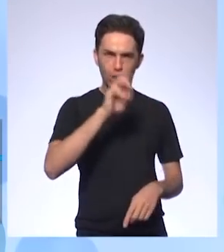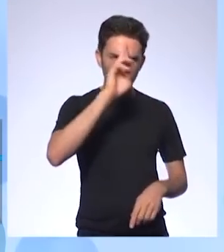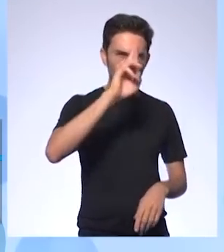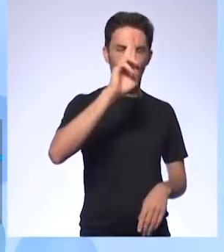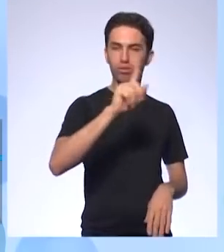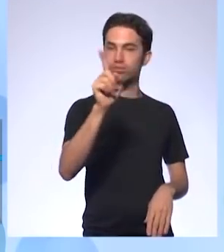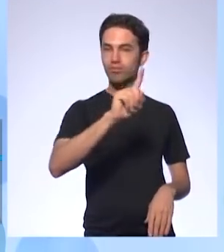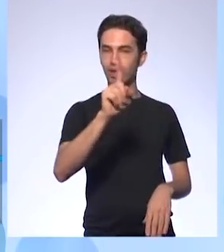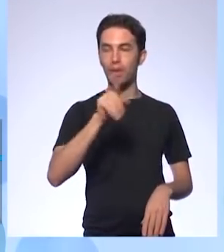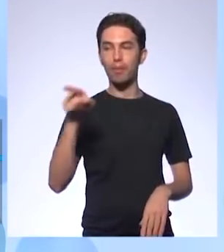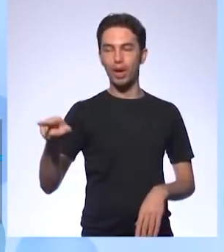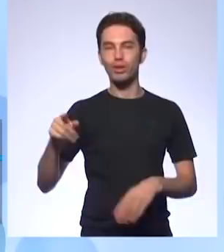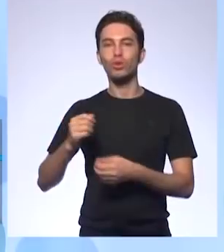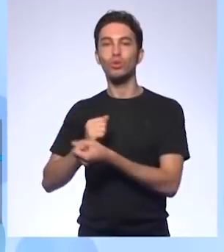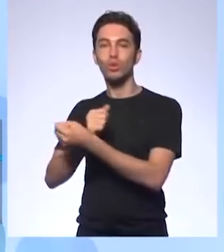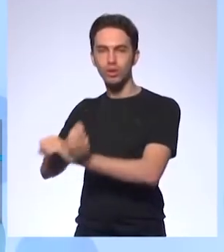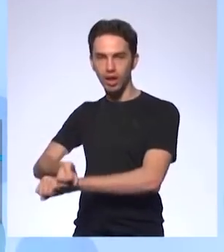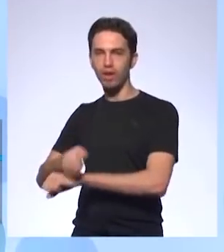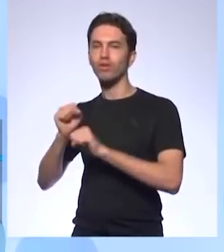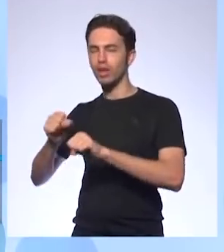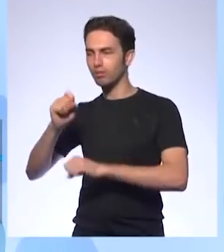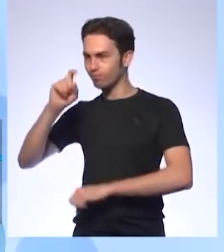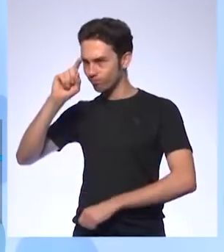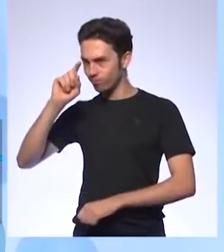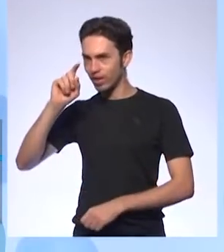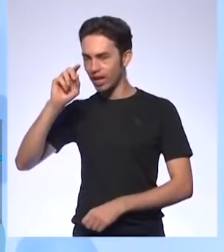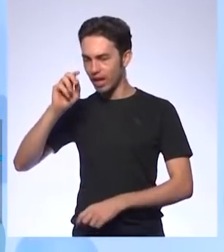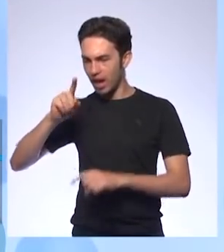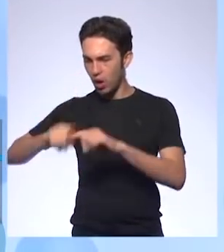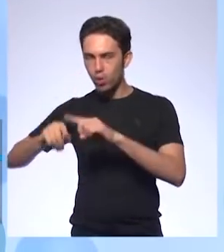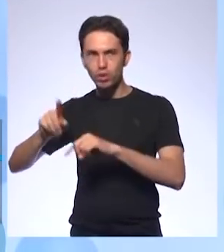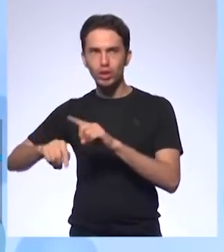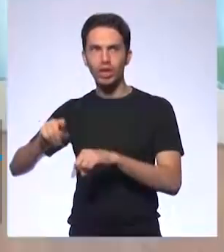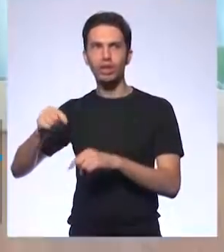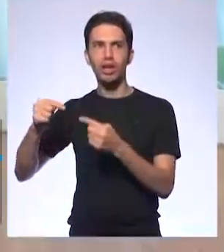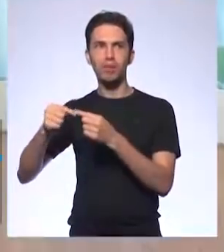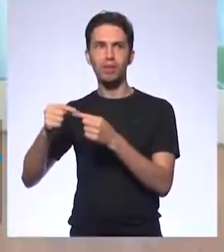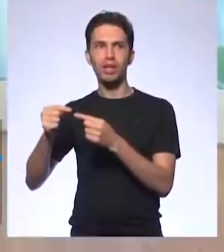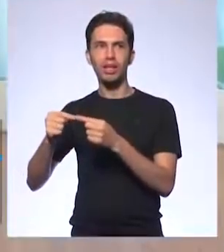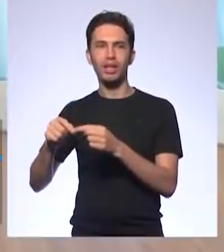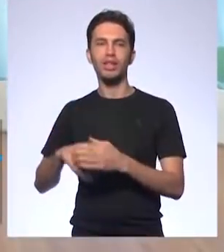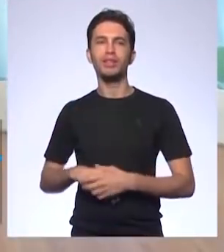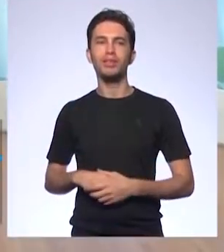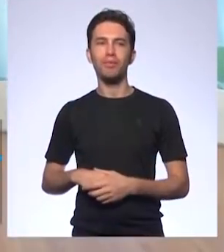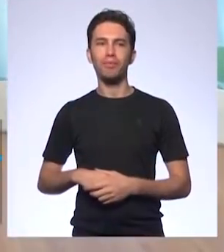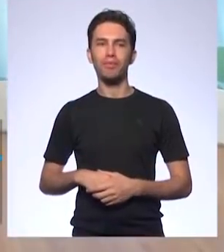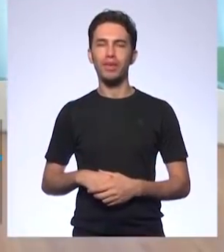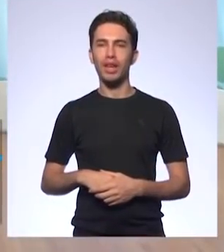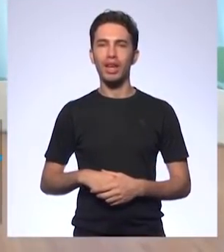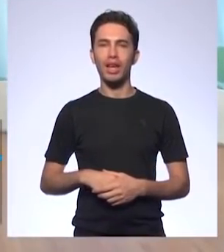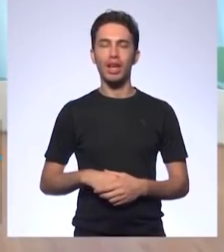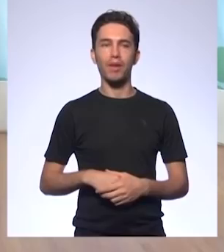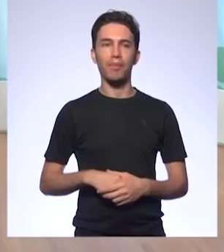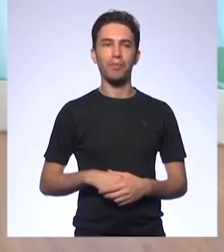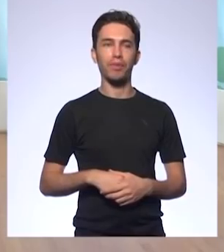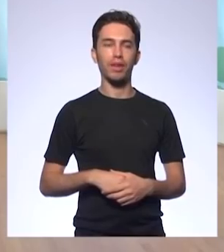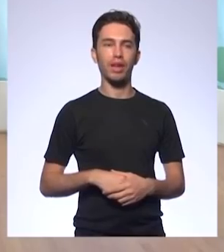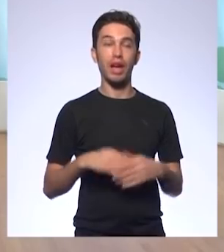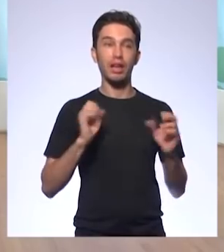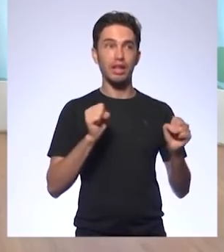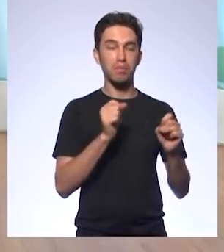mas o escravizado é. Ele pode ser até alugado. Olha que absurdo. Já terminou? Que lindo! Então, vamos ver. Fala um pouquinho aí do